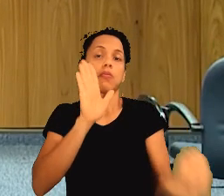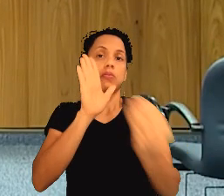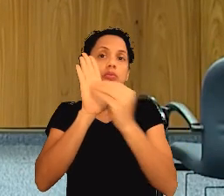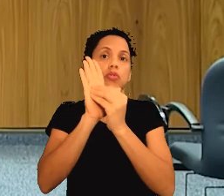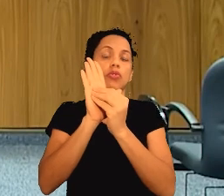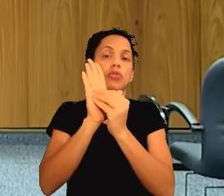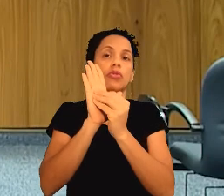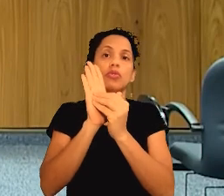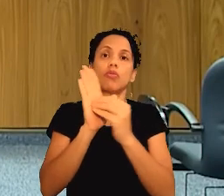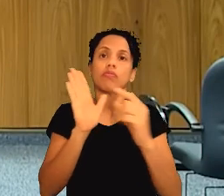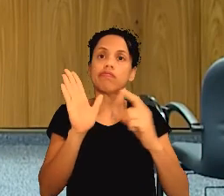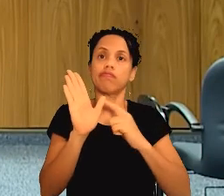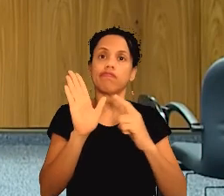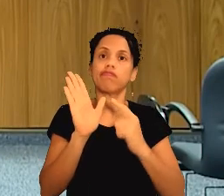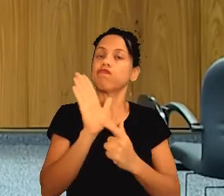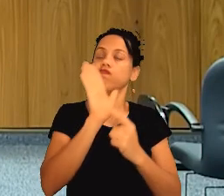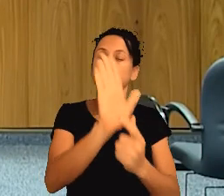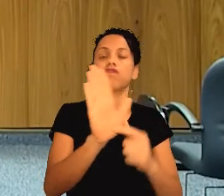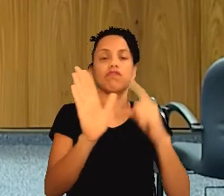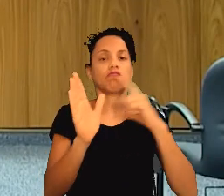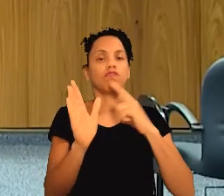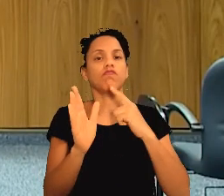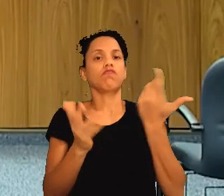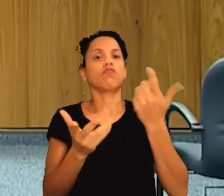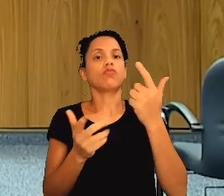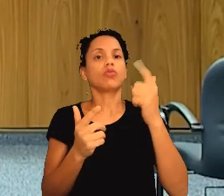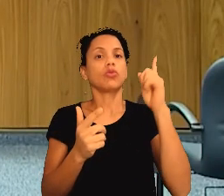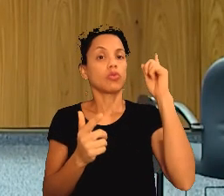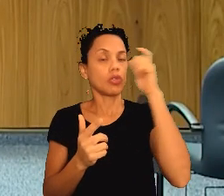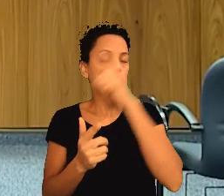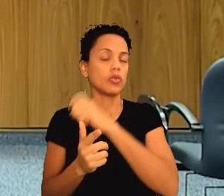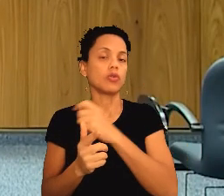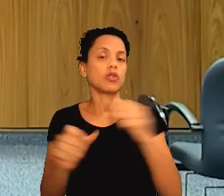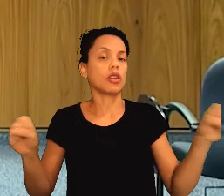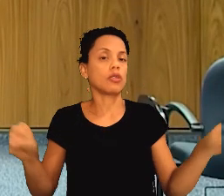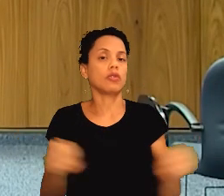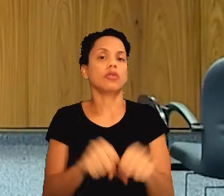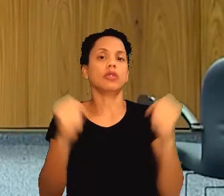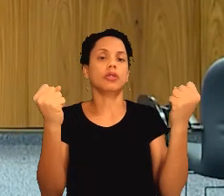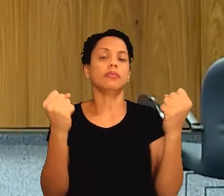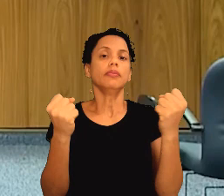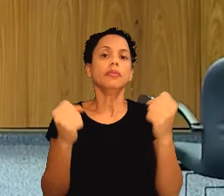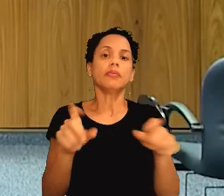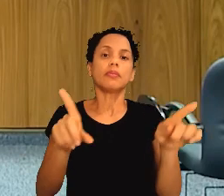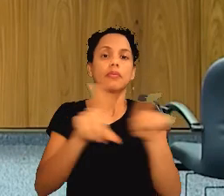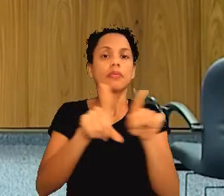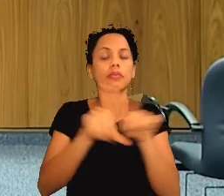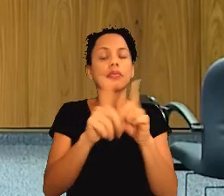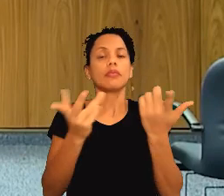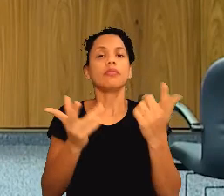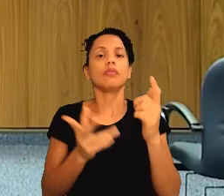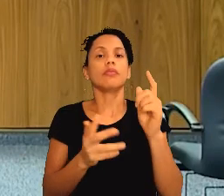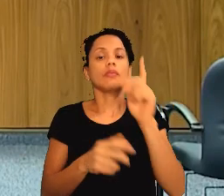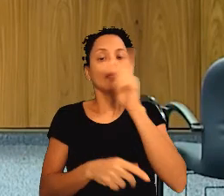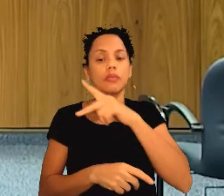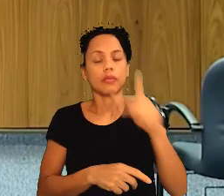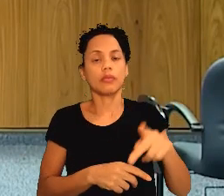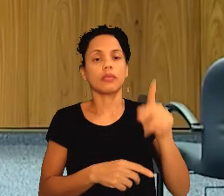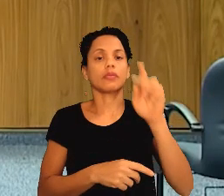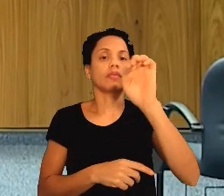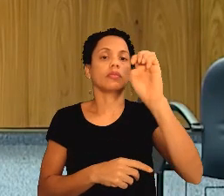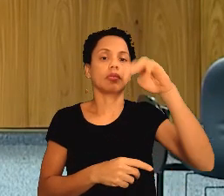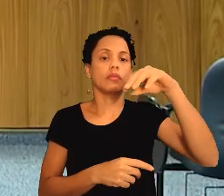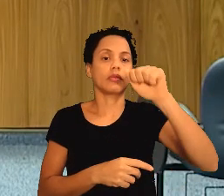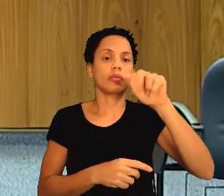né, uma amostragem dessas violações. Então, a professora Manuela